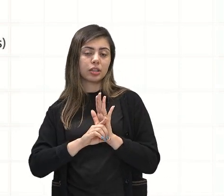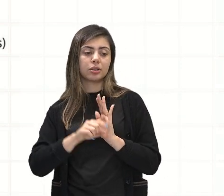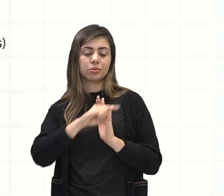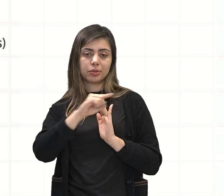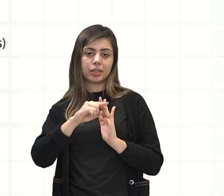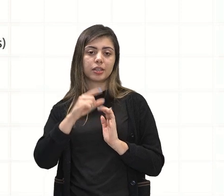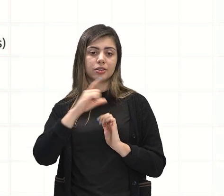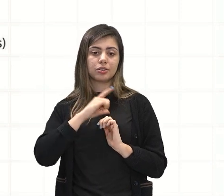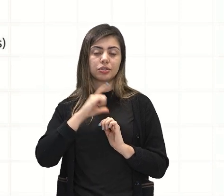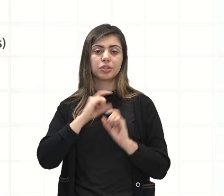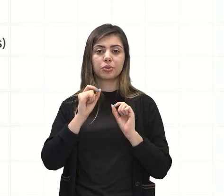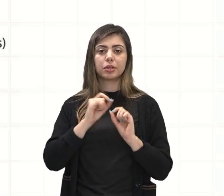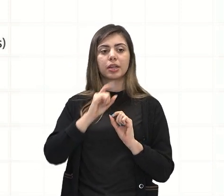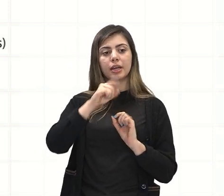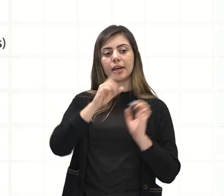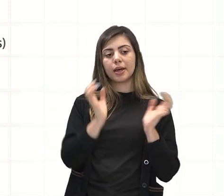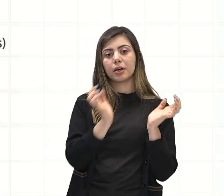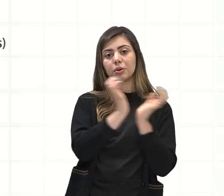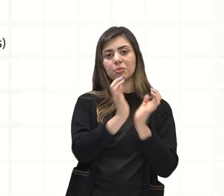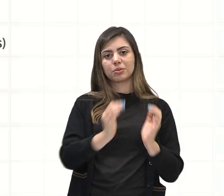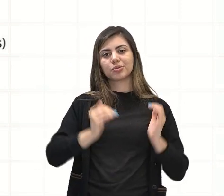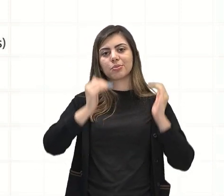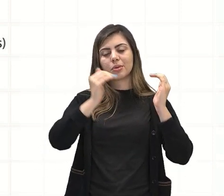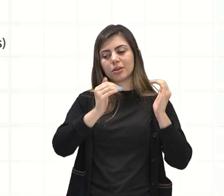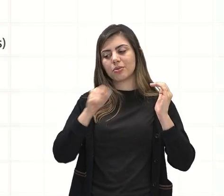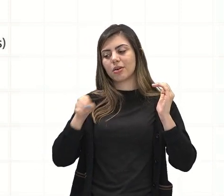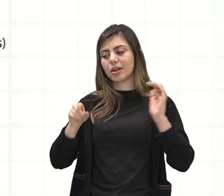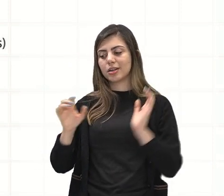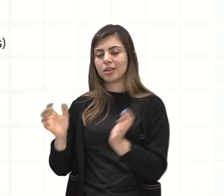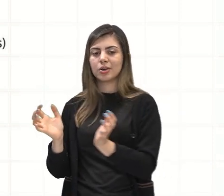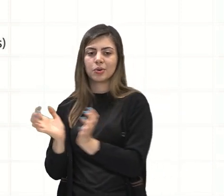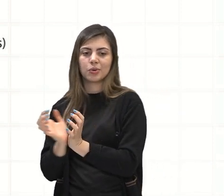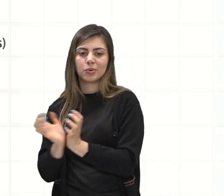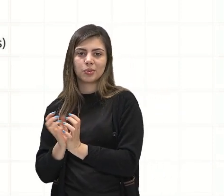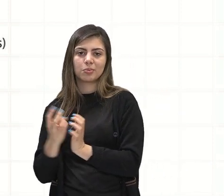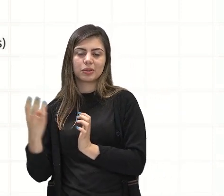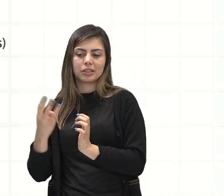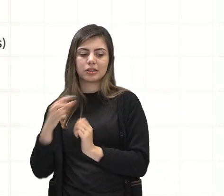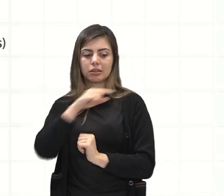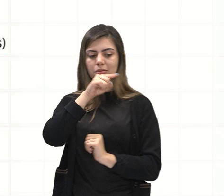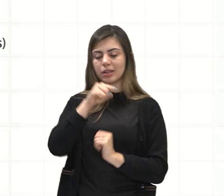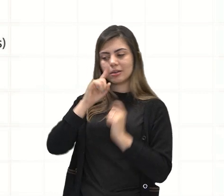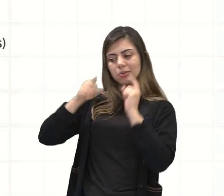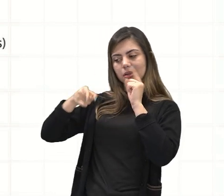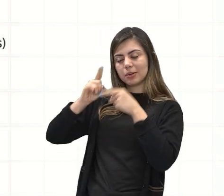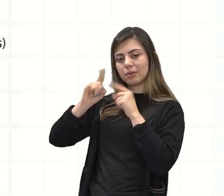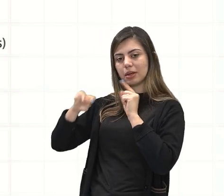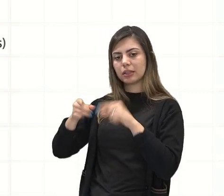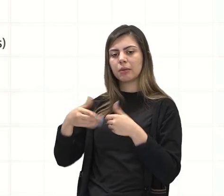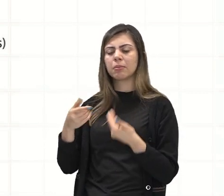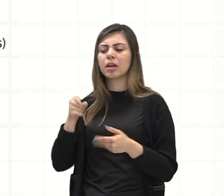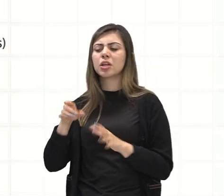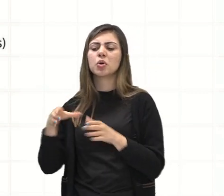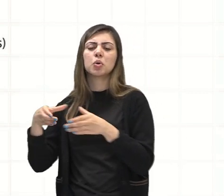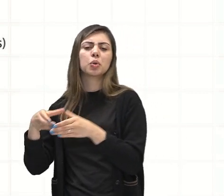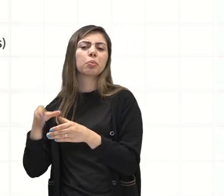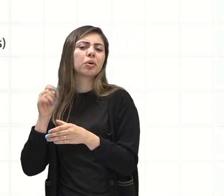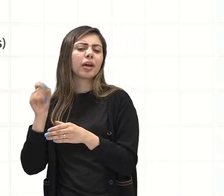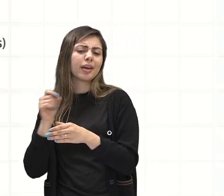o terceiro estado, viviam dos impostos que eram cobrados dessa classe. E quem compunha esse terceiro estado? Aqui,